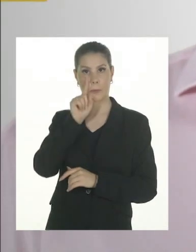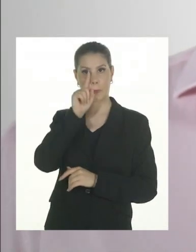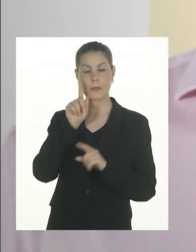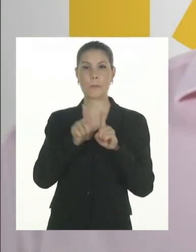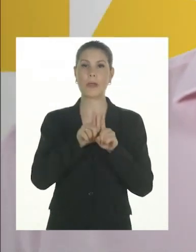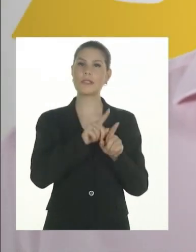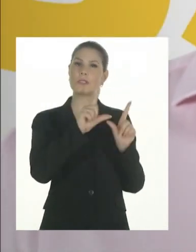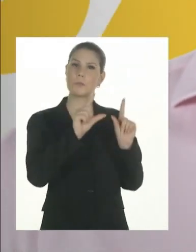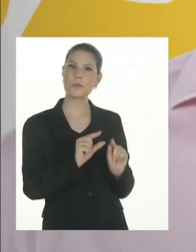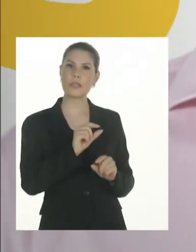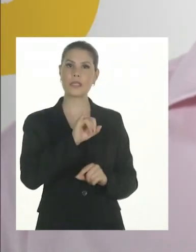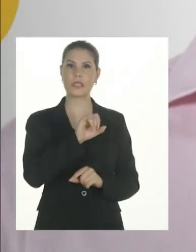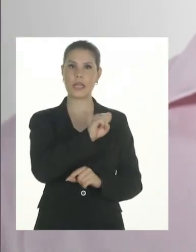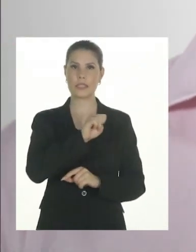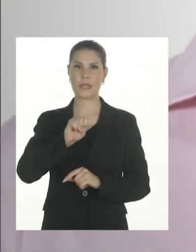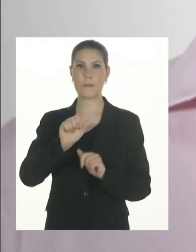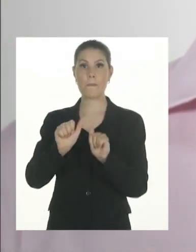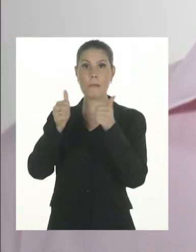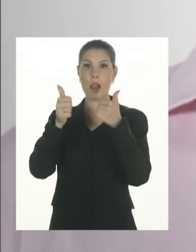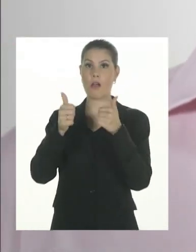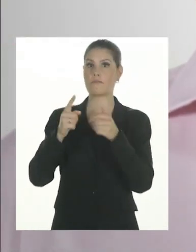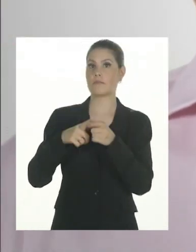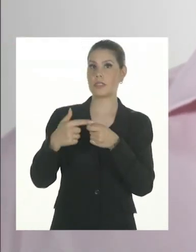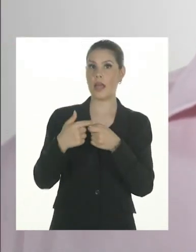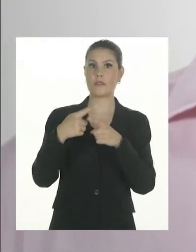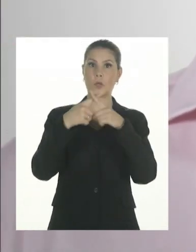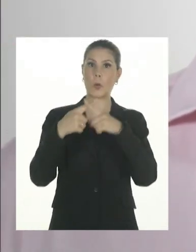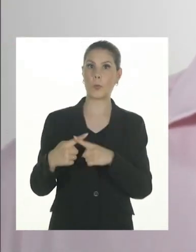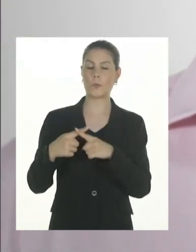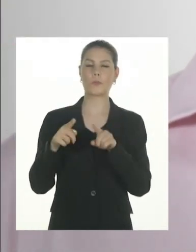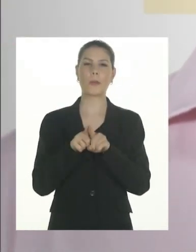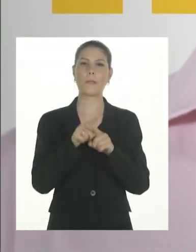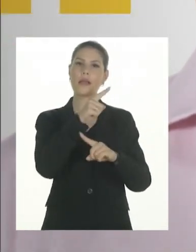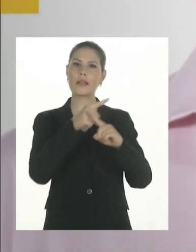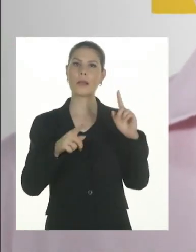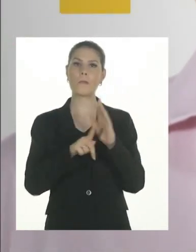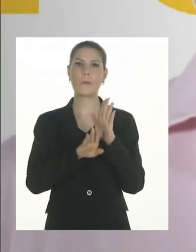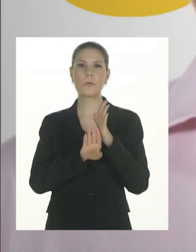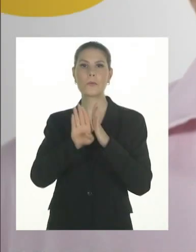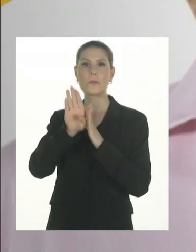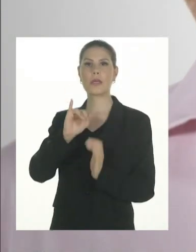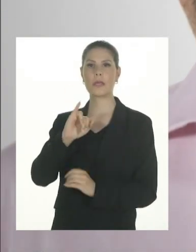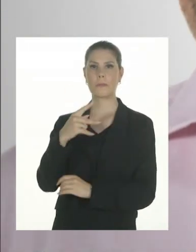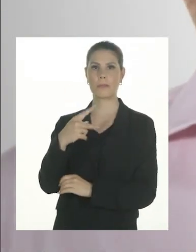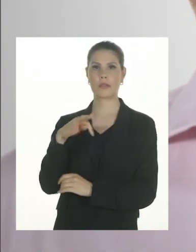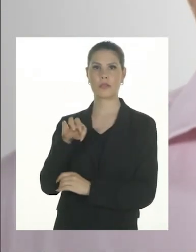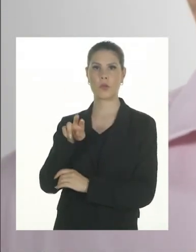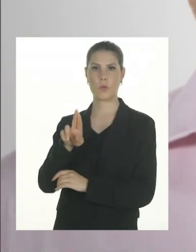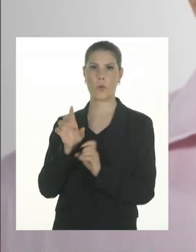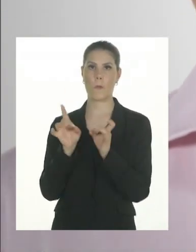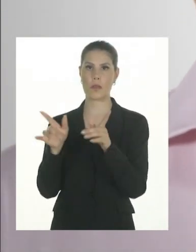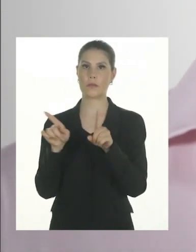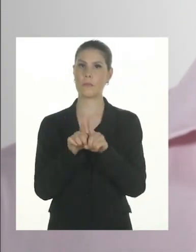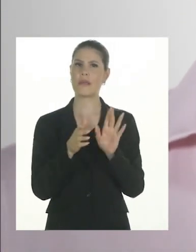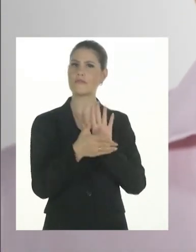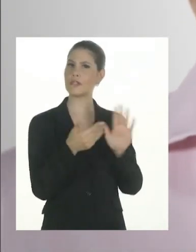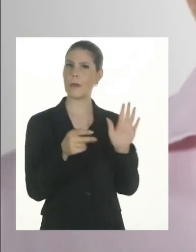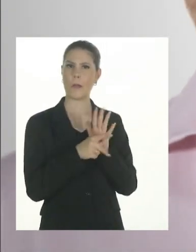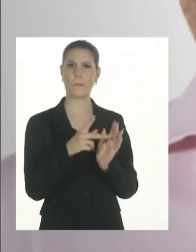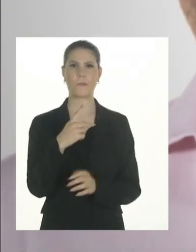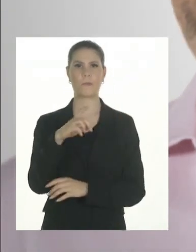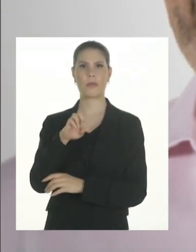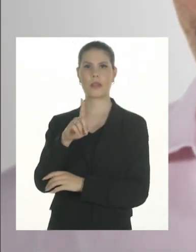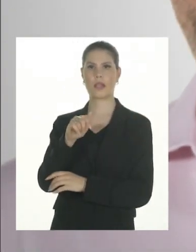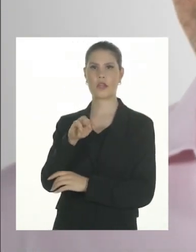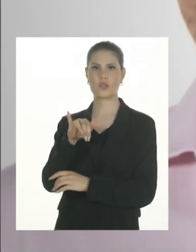risco. Reduzir o ISS para tornar nossa cidade mais competitiva. Cancelar o aumento progressivo do IPTU comercial. Retirar o